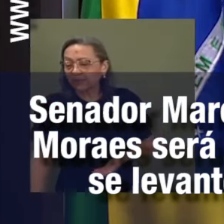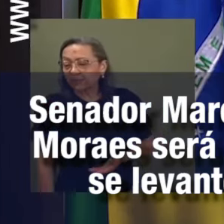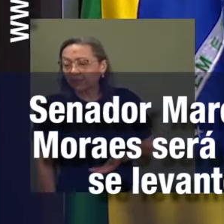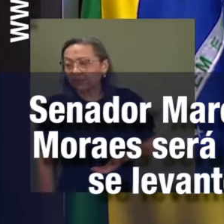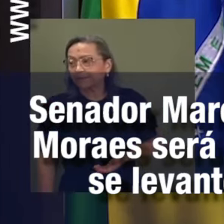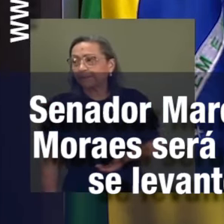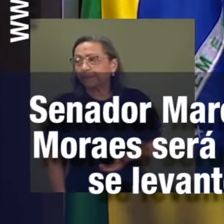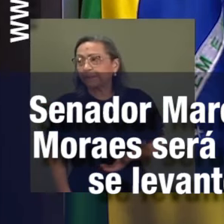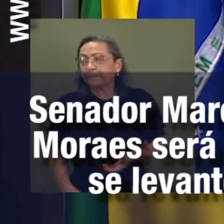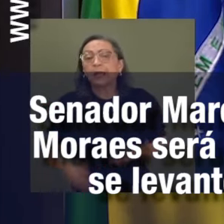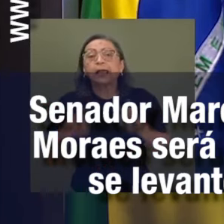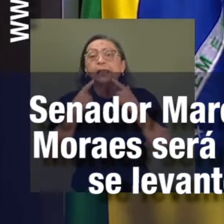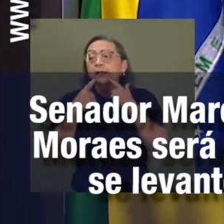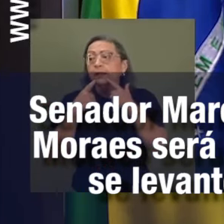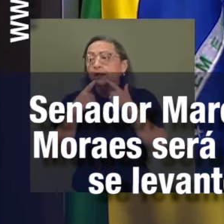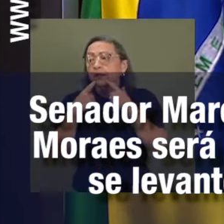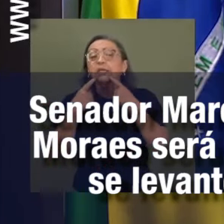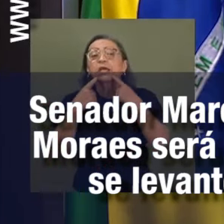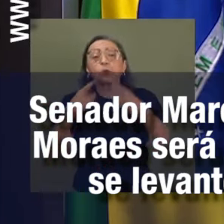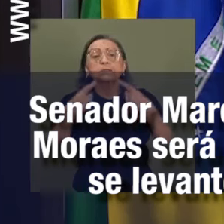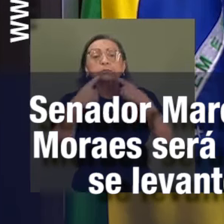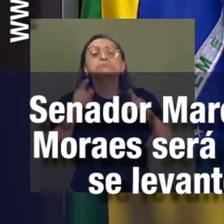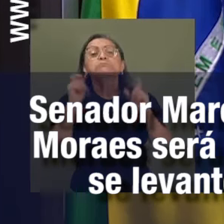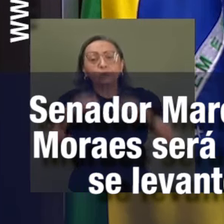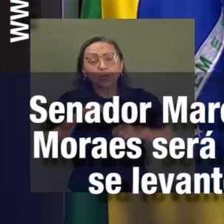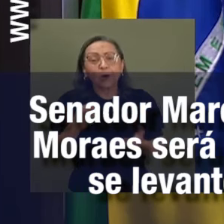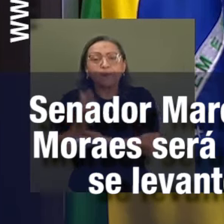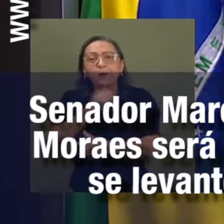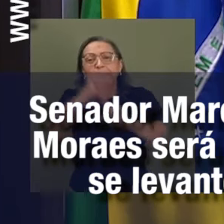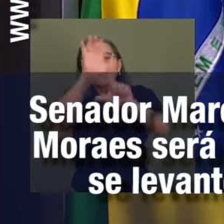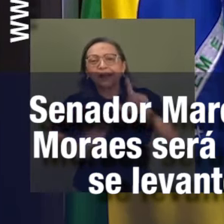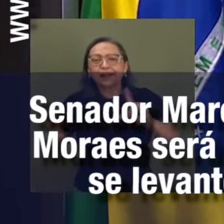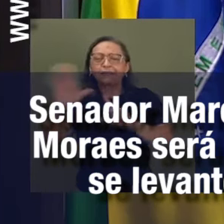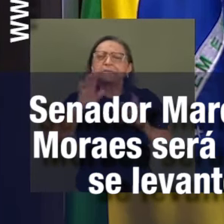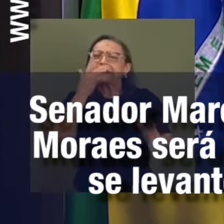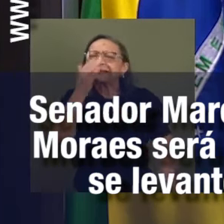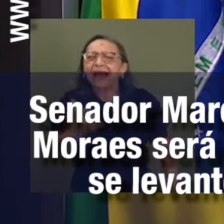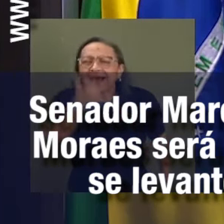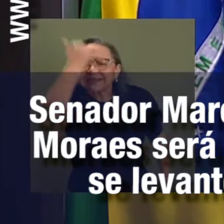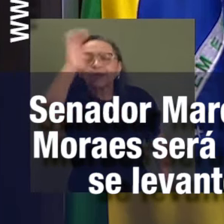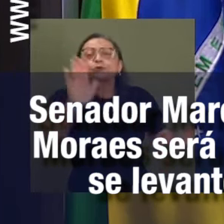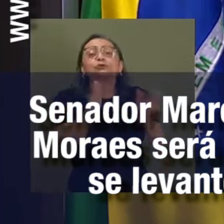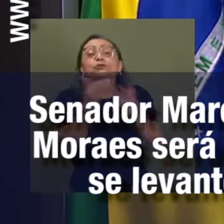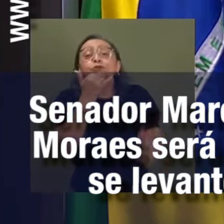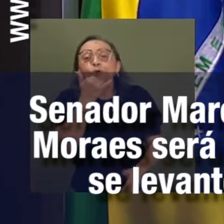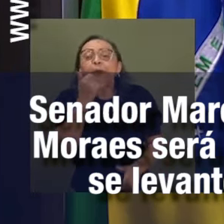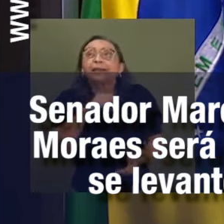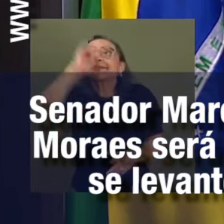ele manipulava. É muito azar, né? Não vou dizer azar, não. É muita bênção de Deus.